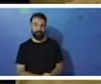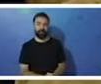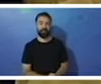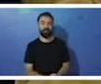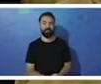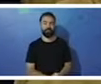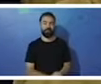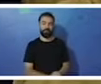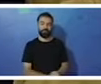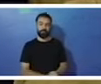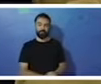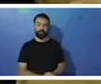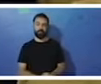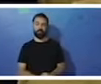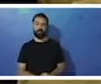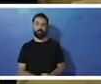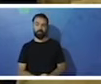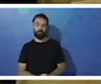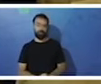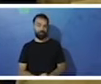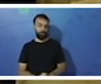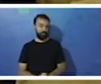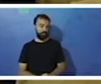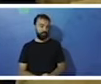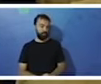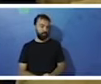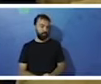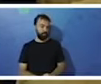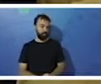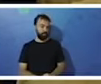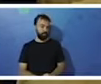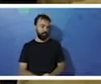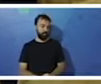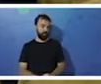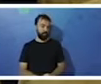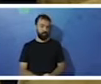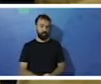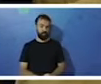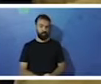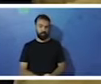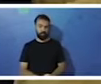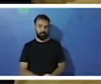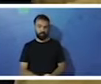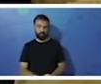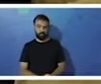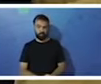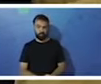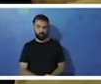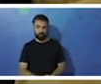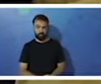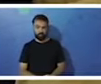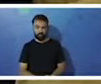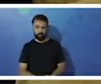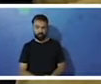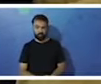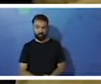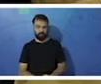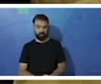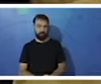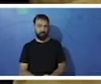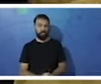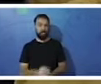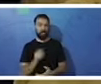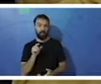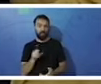nessa coluna, eu deixei para você. Não é para mandar depois foto para a professora com ponto de interrogação aqui, tá?